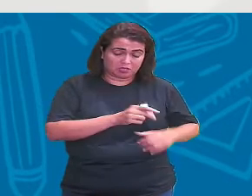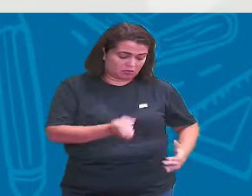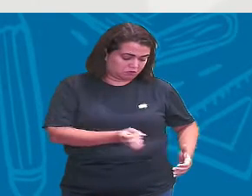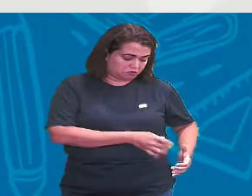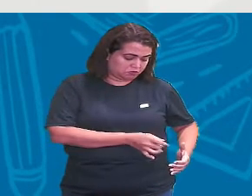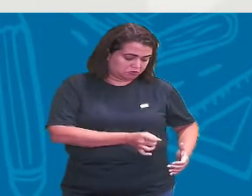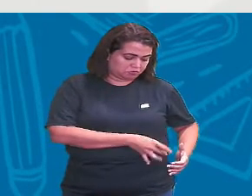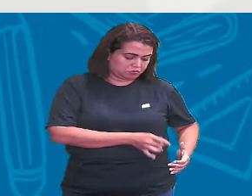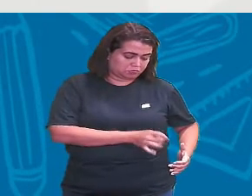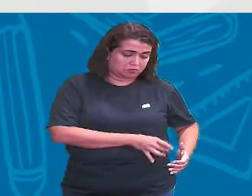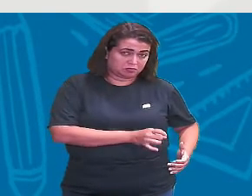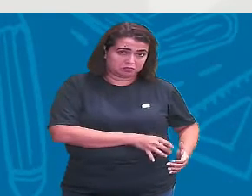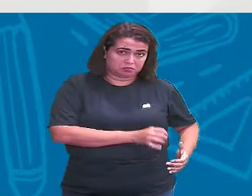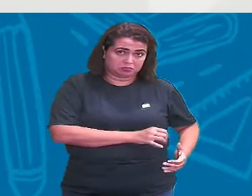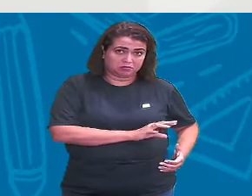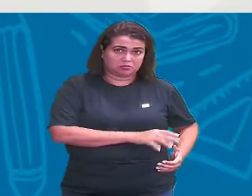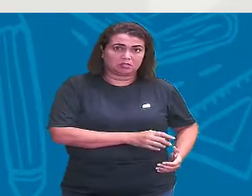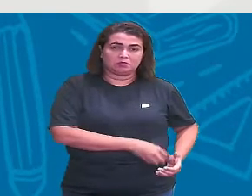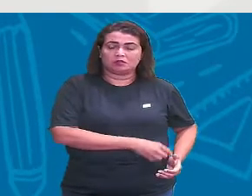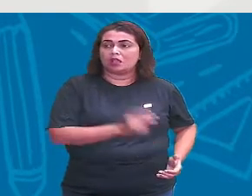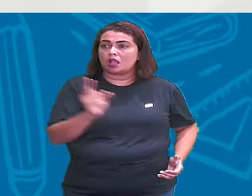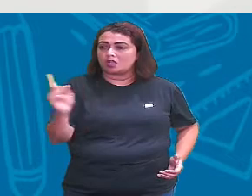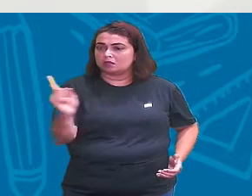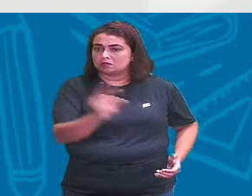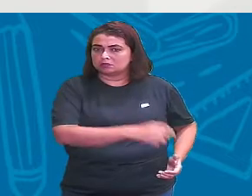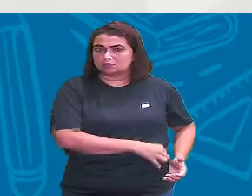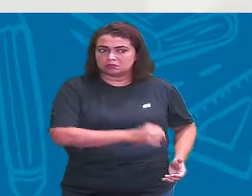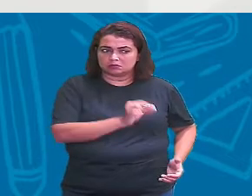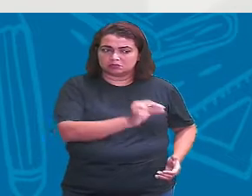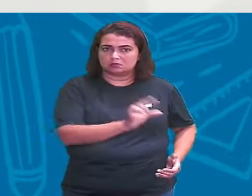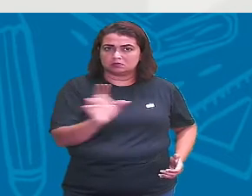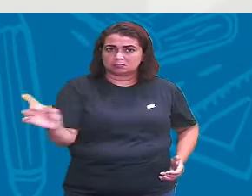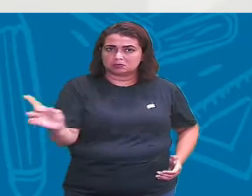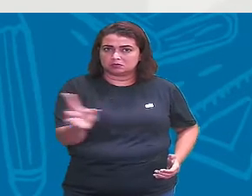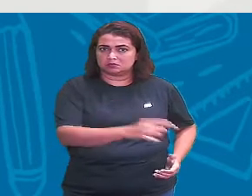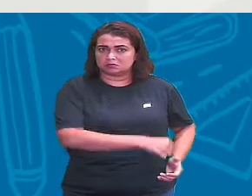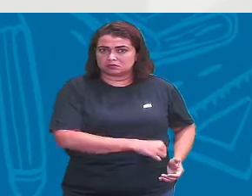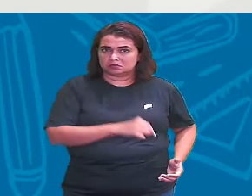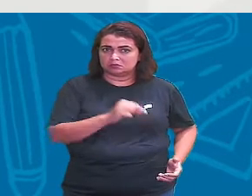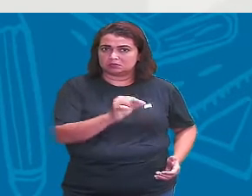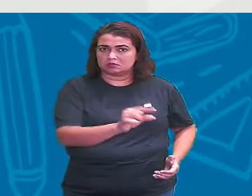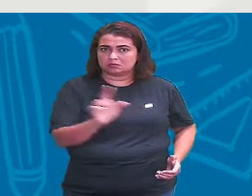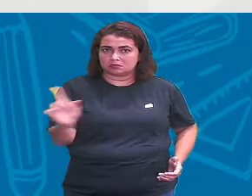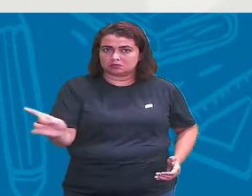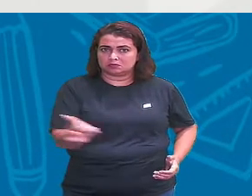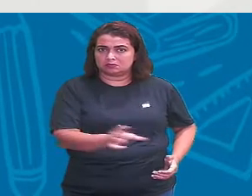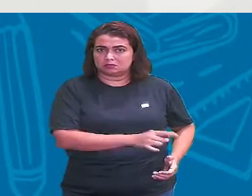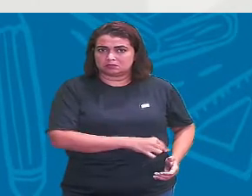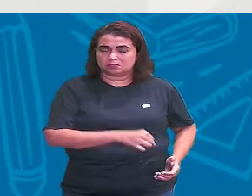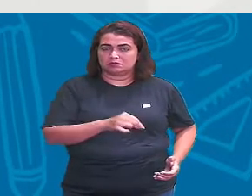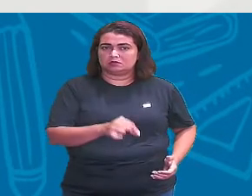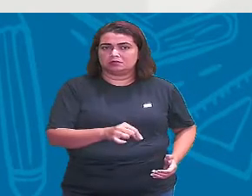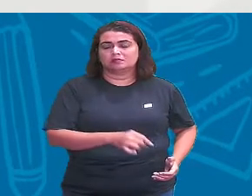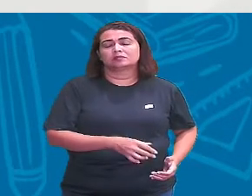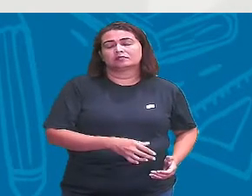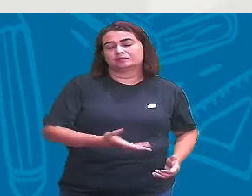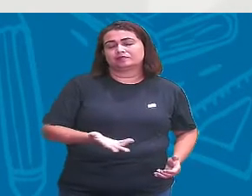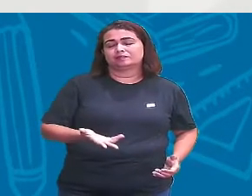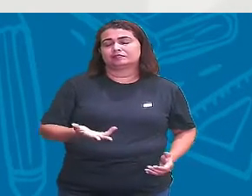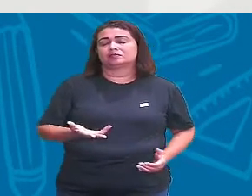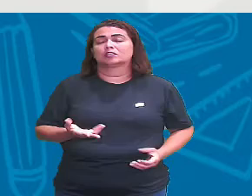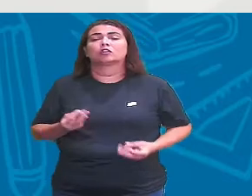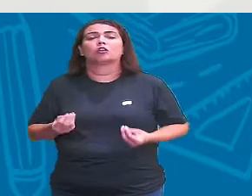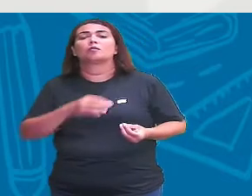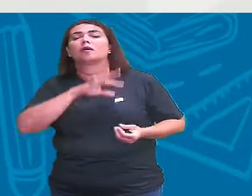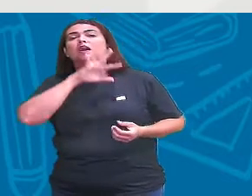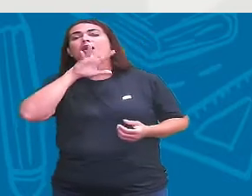fazendeiros que contavam a quantidade de bois ou ovelhas ou bodes, dos animais que ele criava,